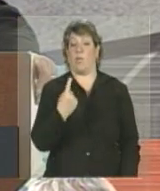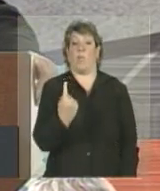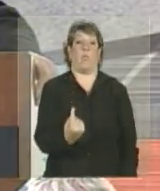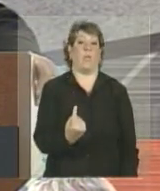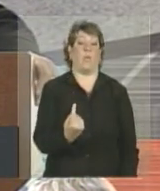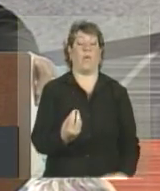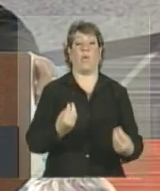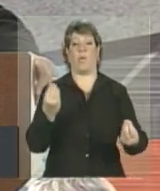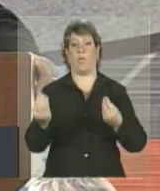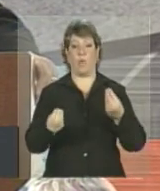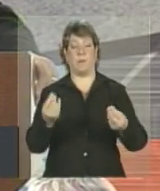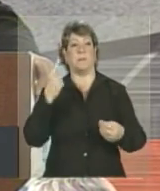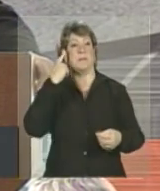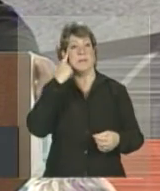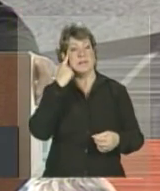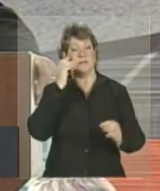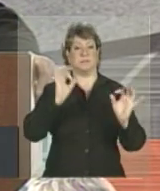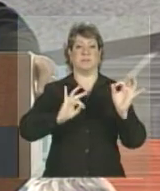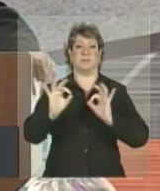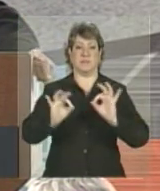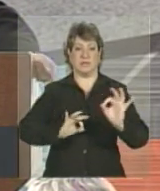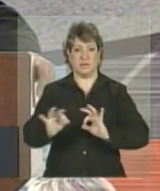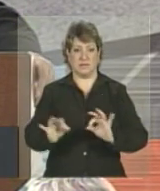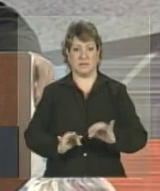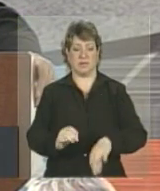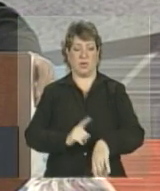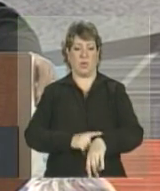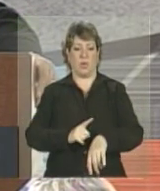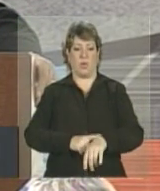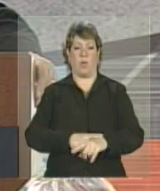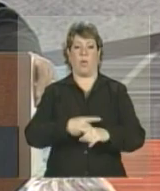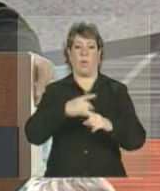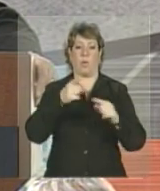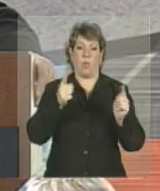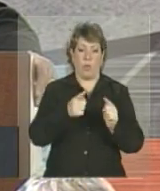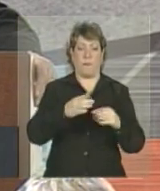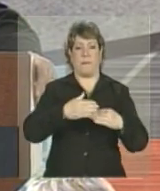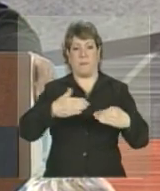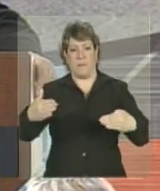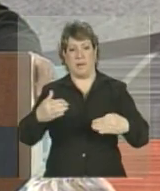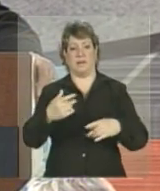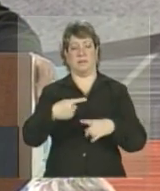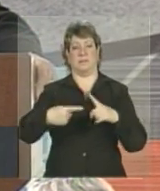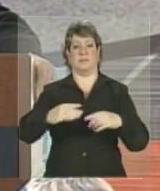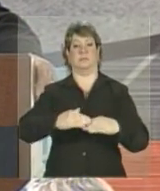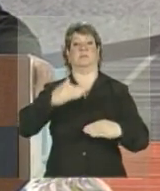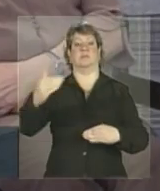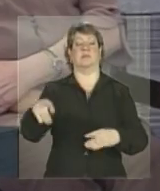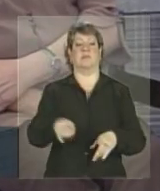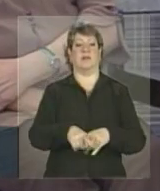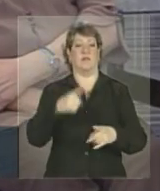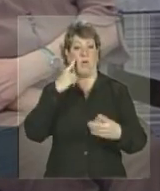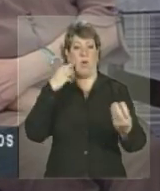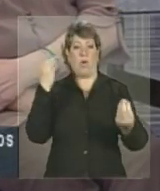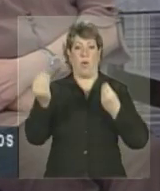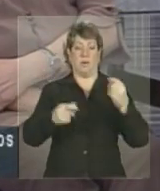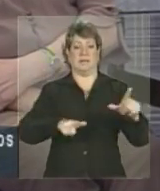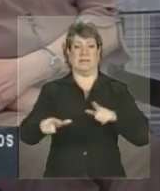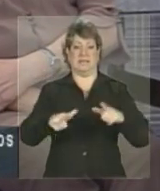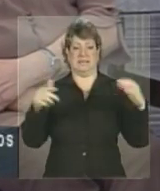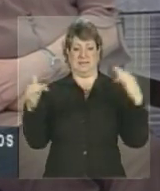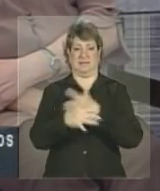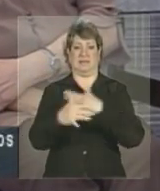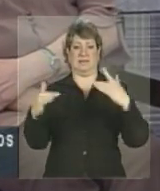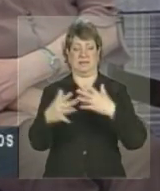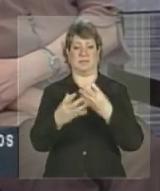de pensar o planejamento de curto, médio e longo prazo da solução dos grandes gargalos de mobilidade das grandes